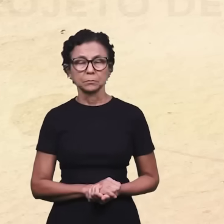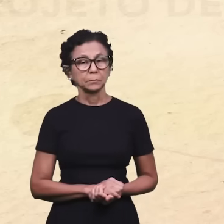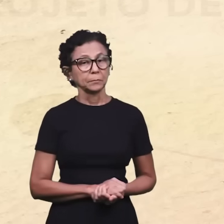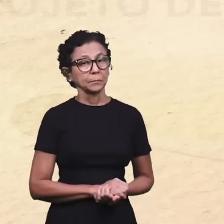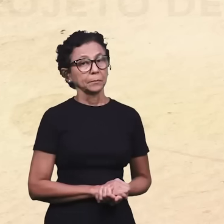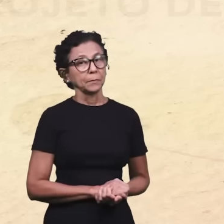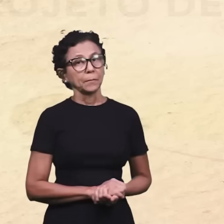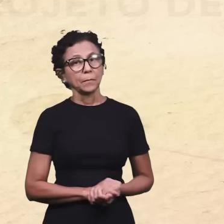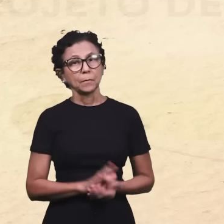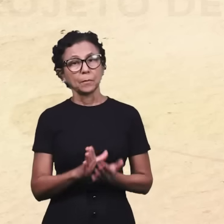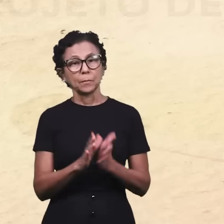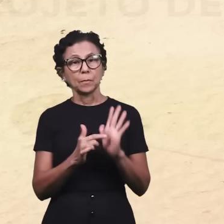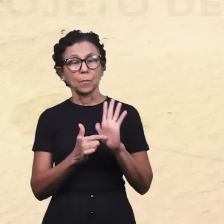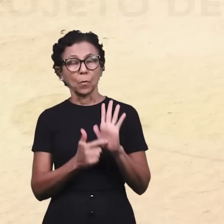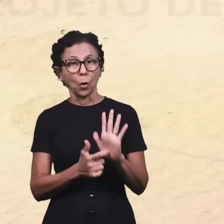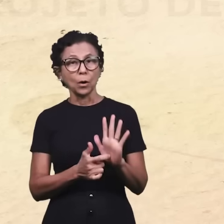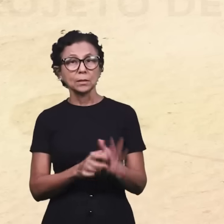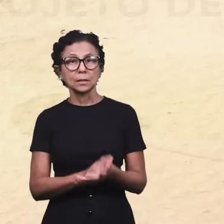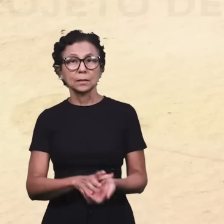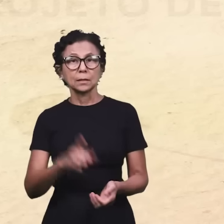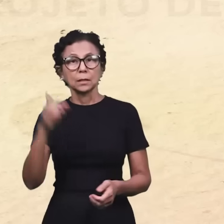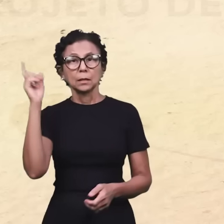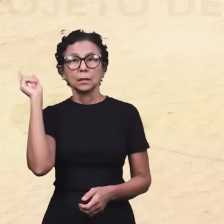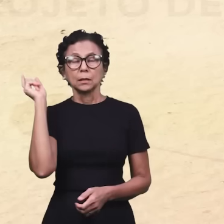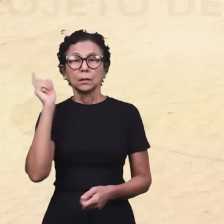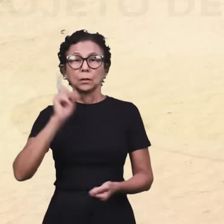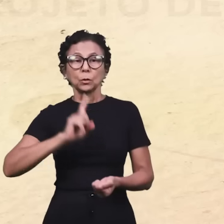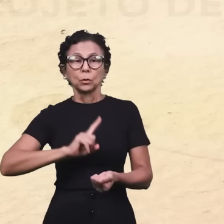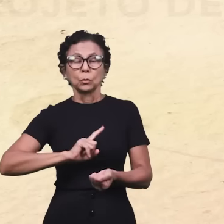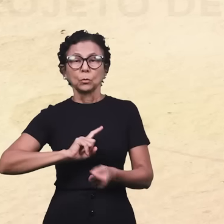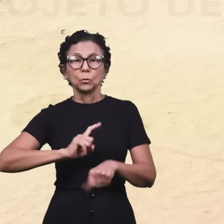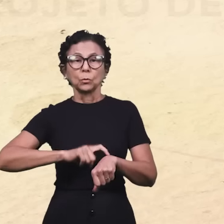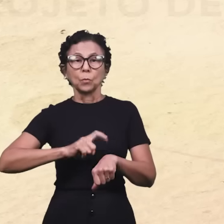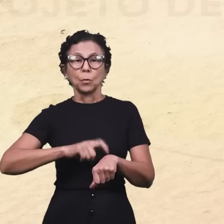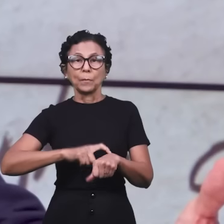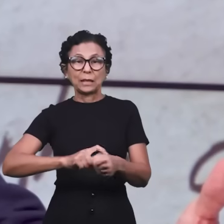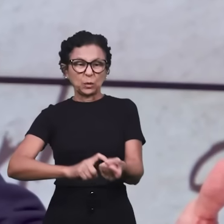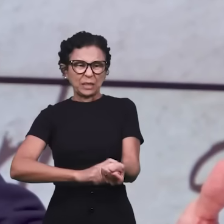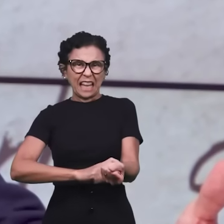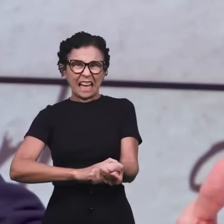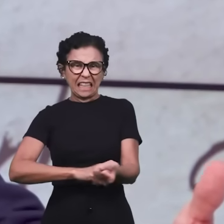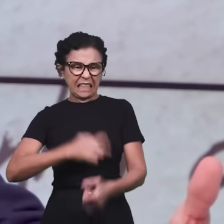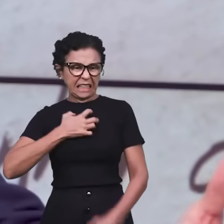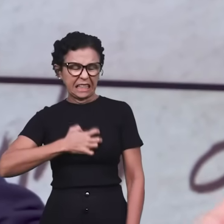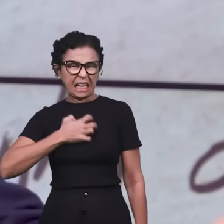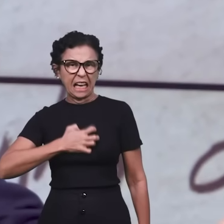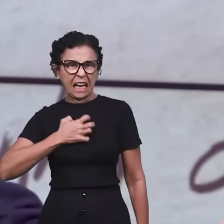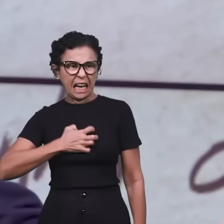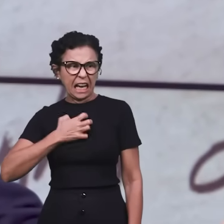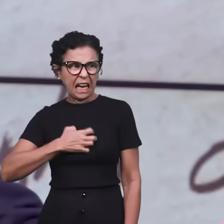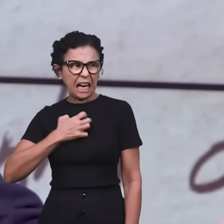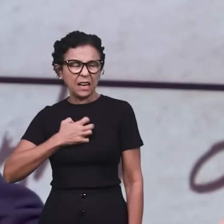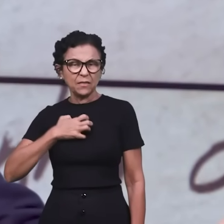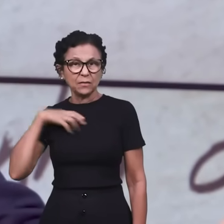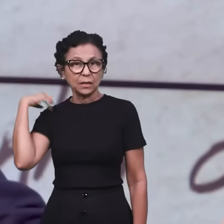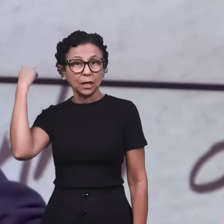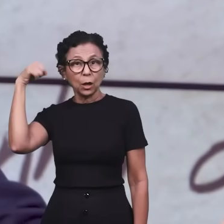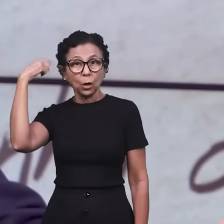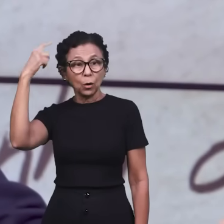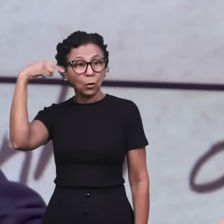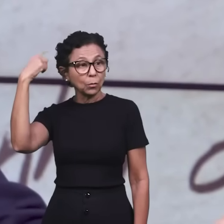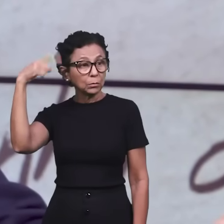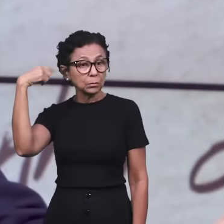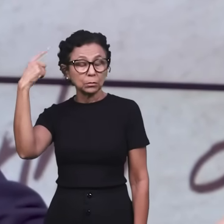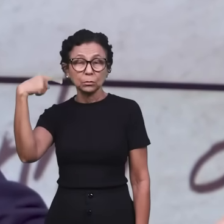homem a cometer loucuras. Olha aí. O homem que é dominado pela ira, Exatamente. ele vai cometer loucuras.